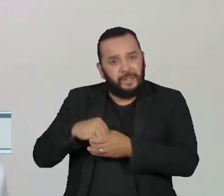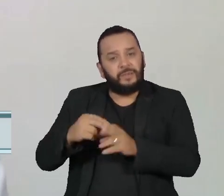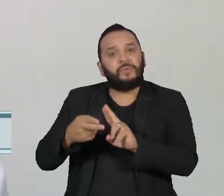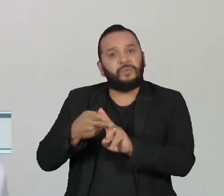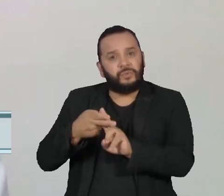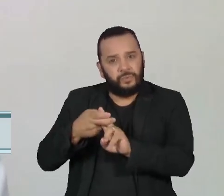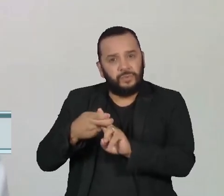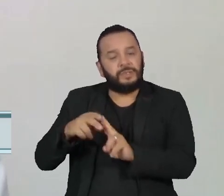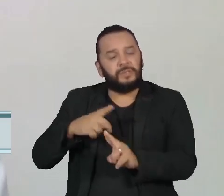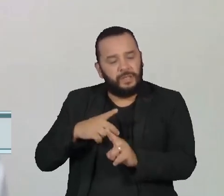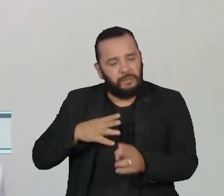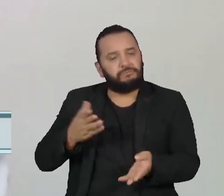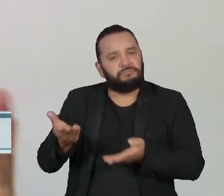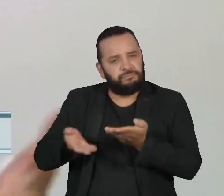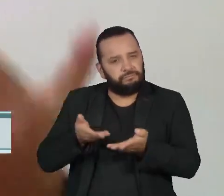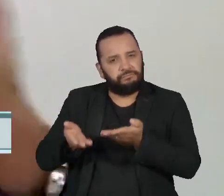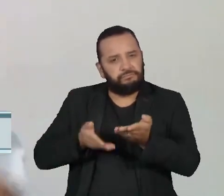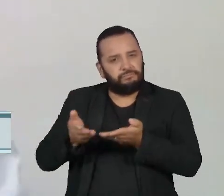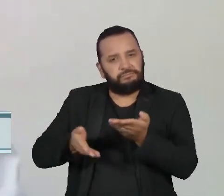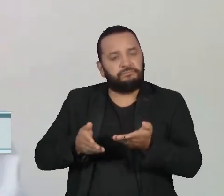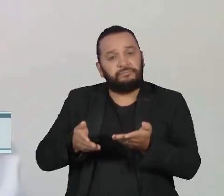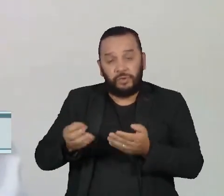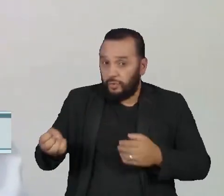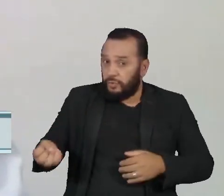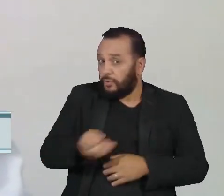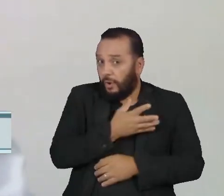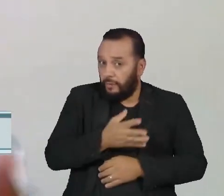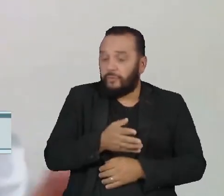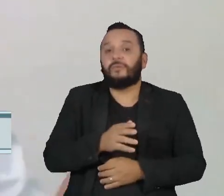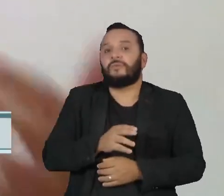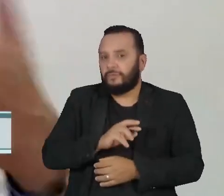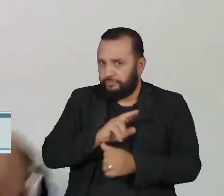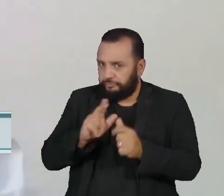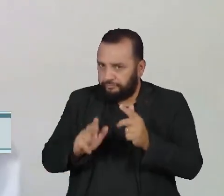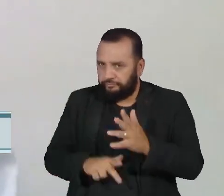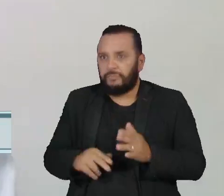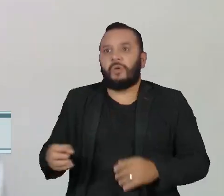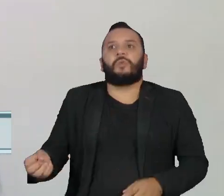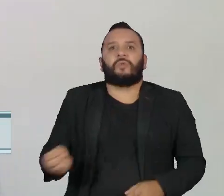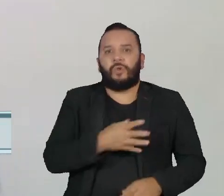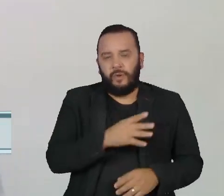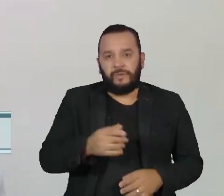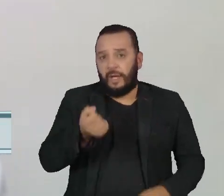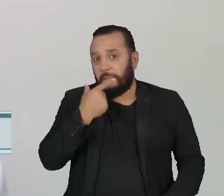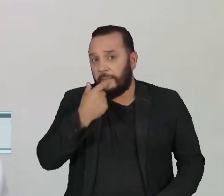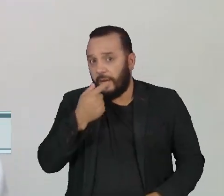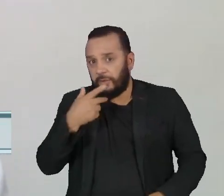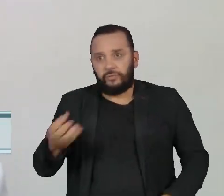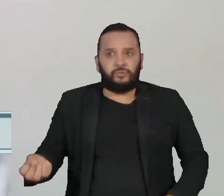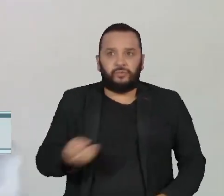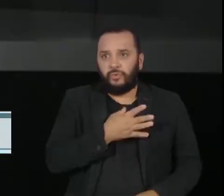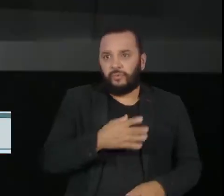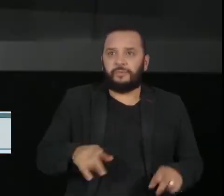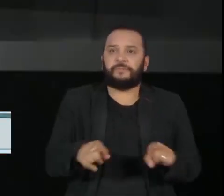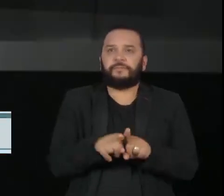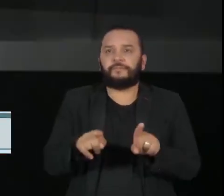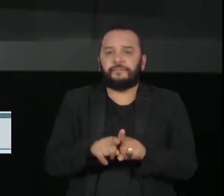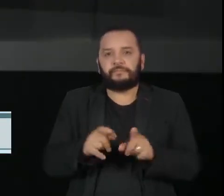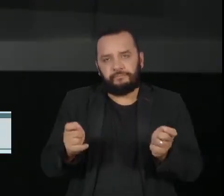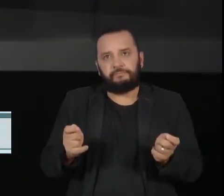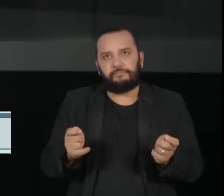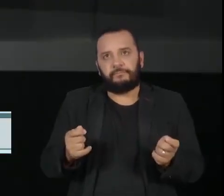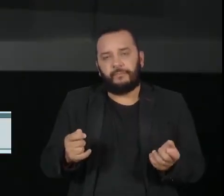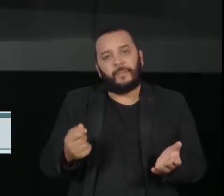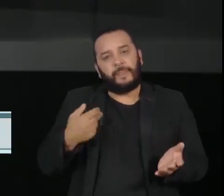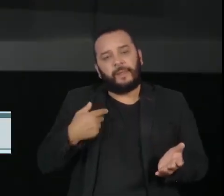esses tratamentos. Novos tratamentos já foram incorporados, novas medicações estão chegando, no sentido de que evite que o